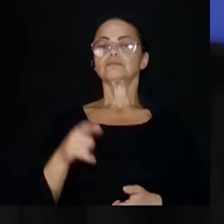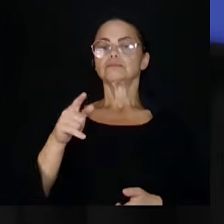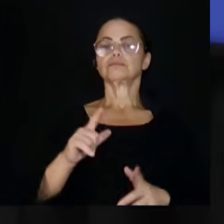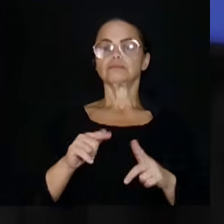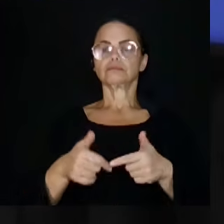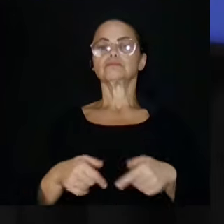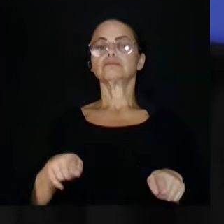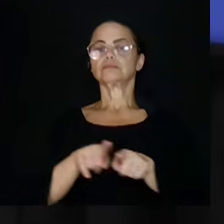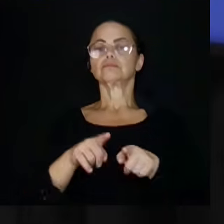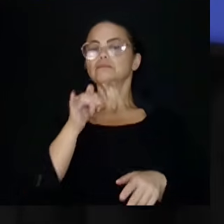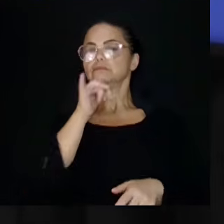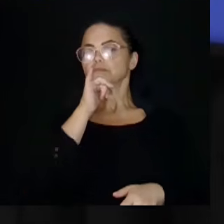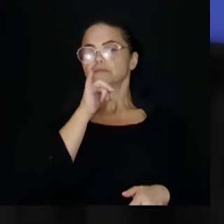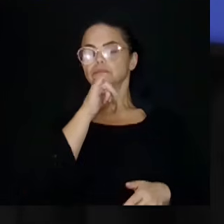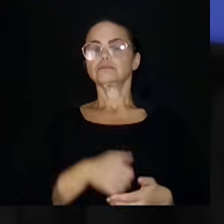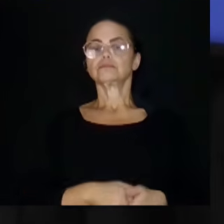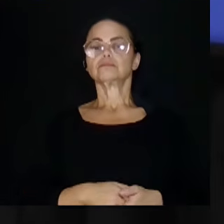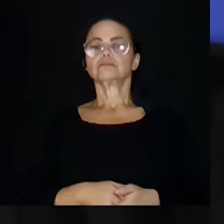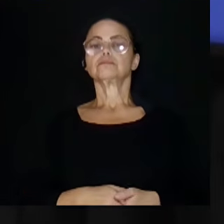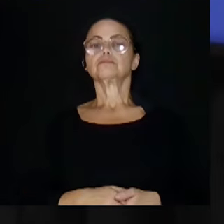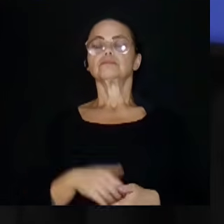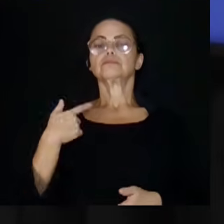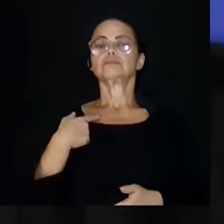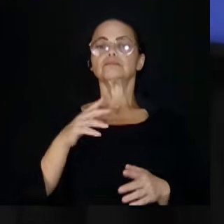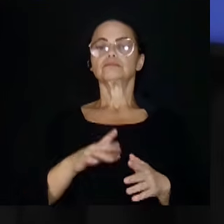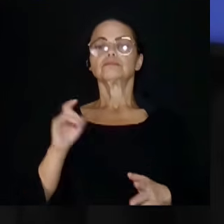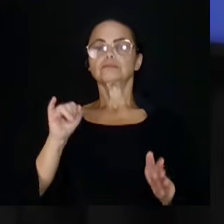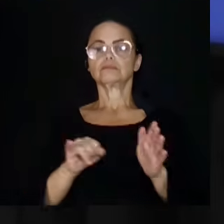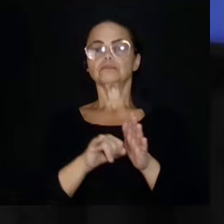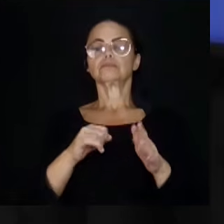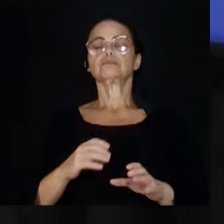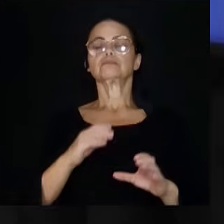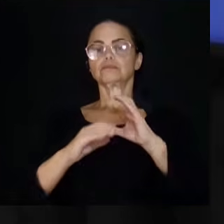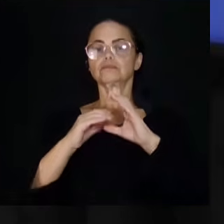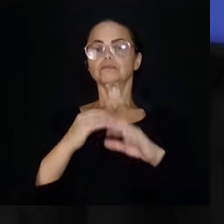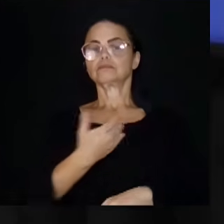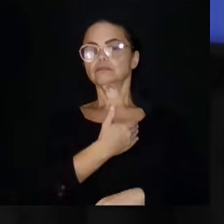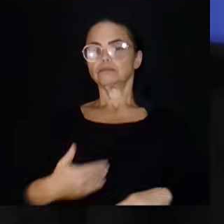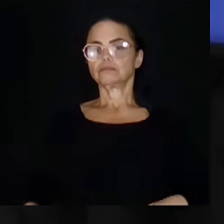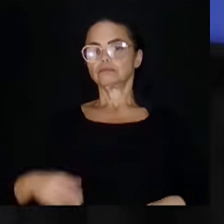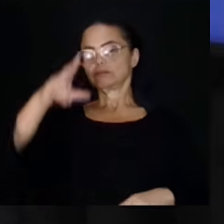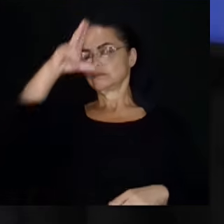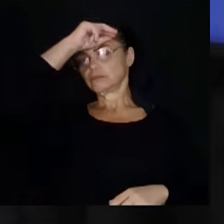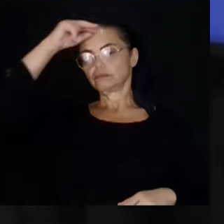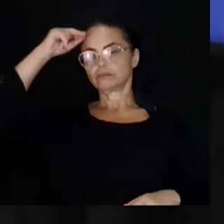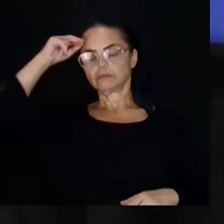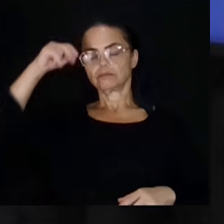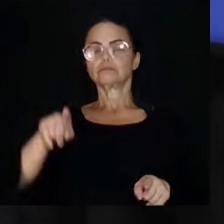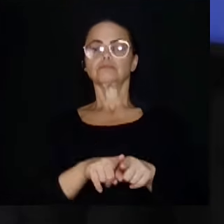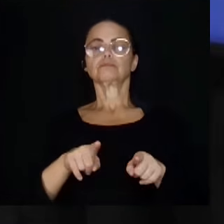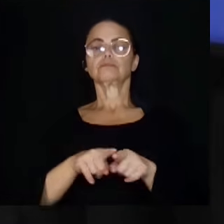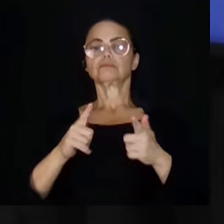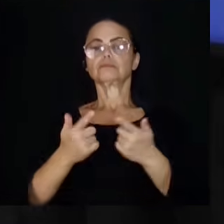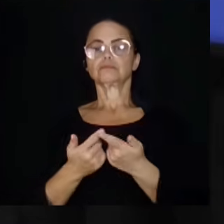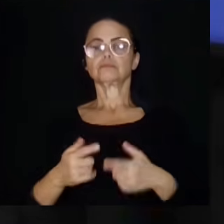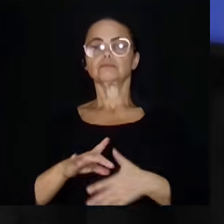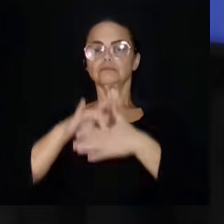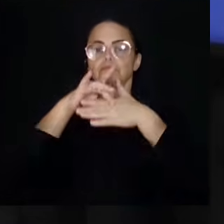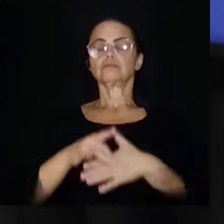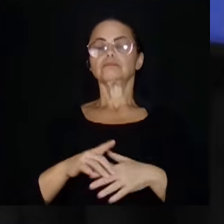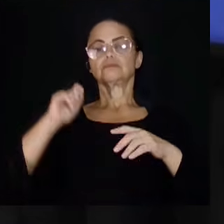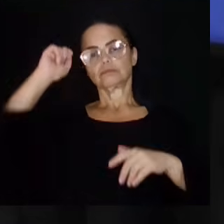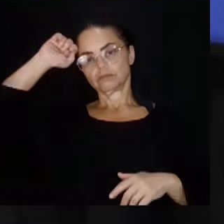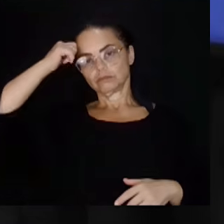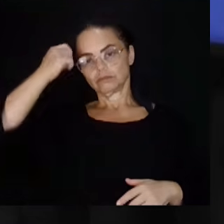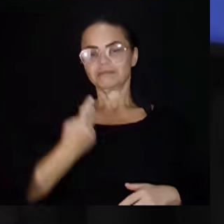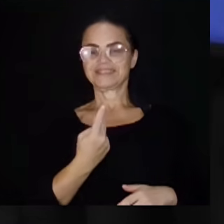bancas de heteroidentificação, né? Dos concursos públicos da Prefeitura de Campinas e também no grupo de lideranças negras. Aliás, nós, né?